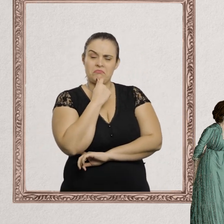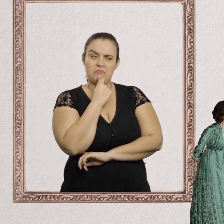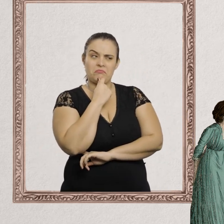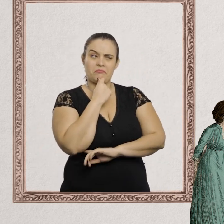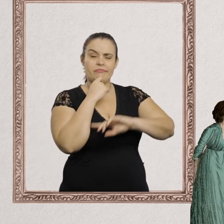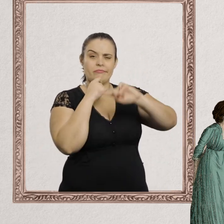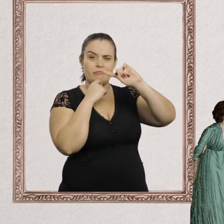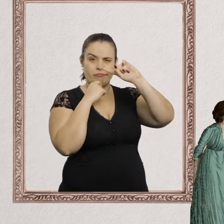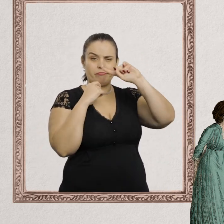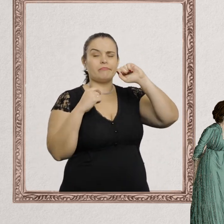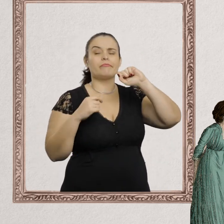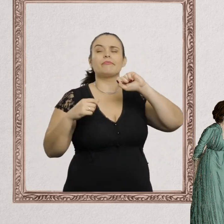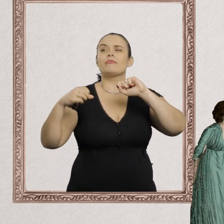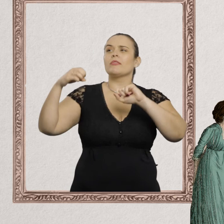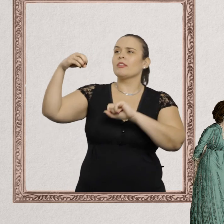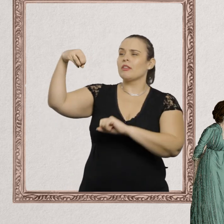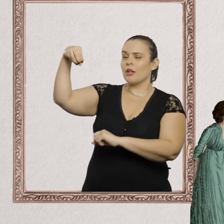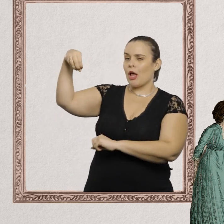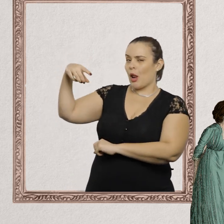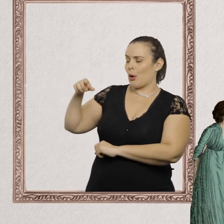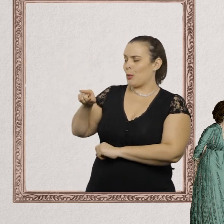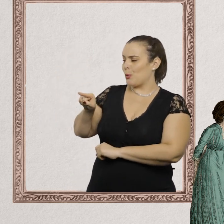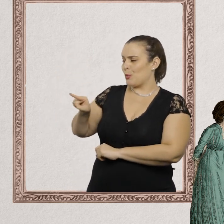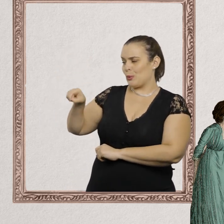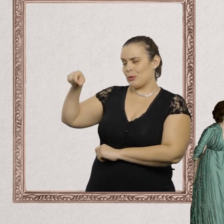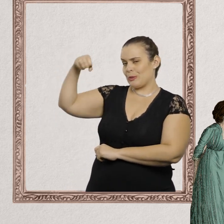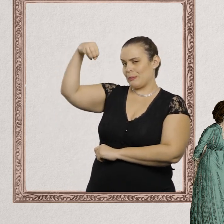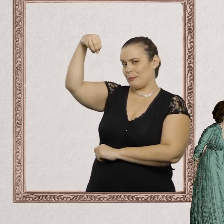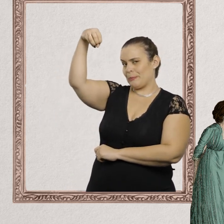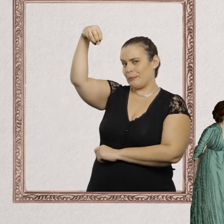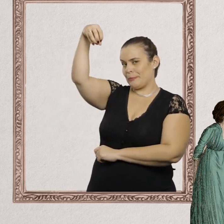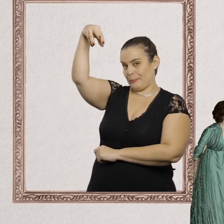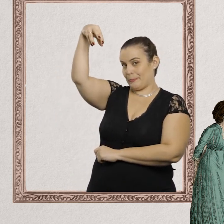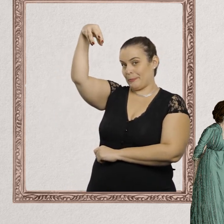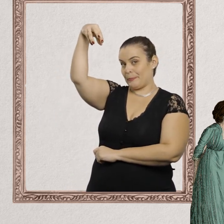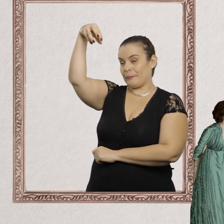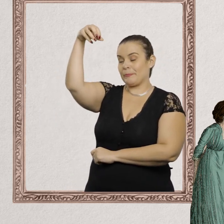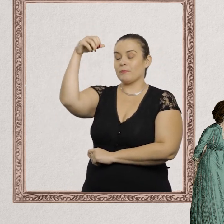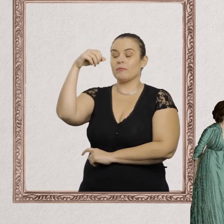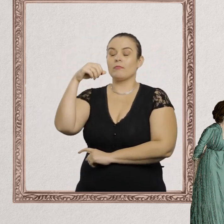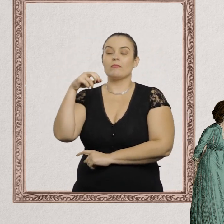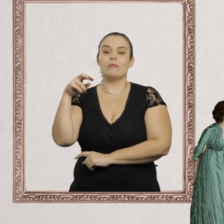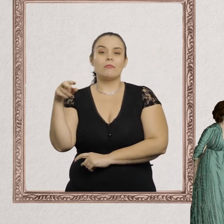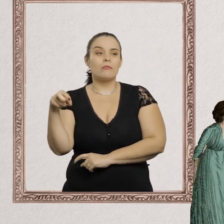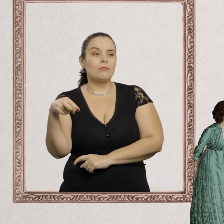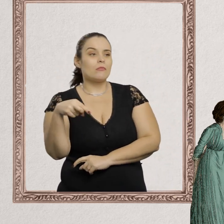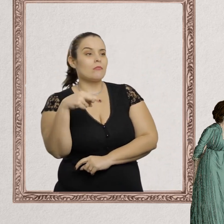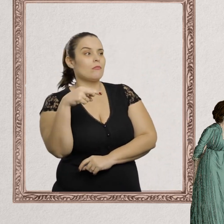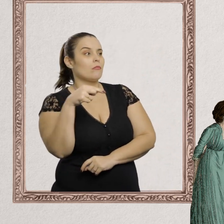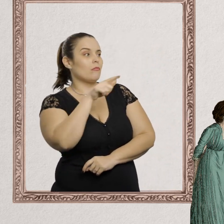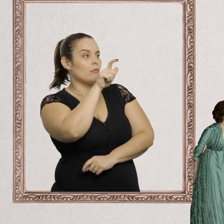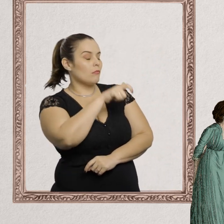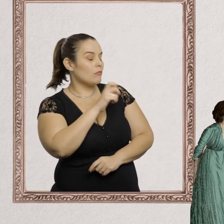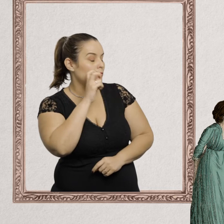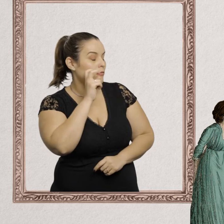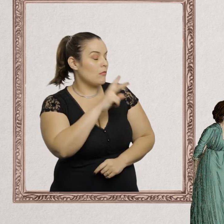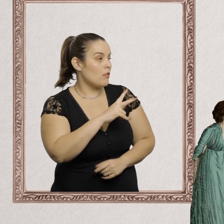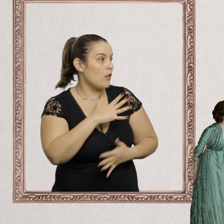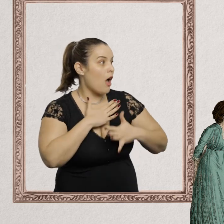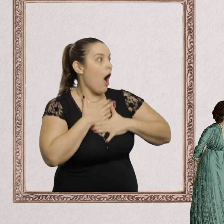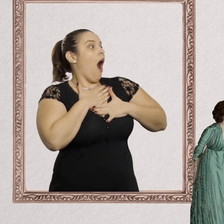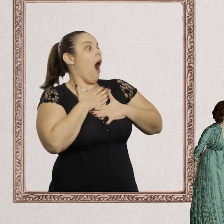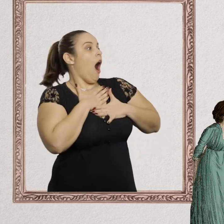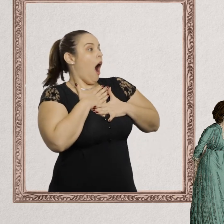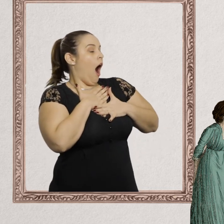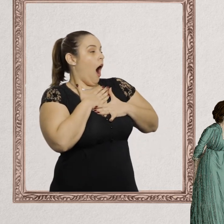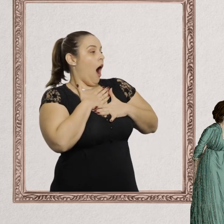Wendy disse que ia acender a luz do quarto para ele entender. Wendy levantou-se para acender a luz. Peter viu